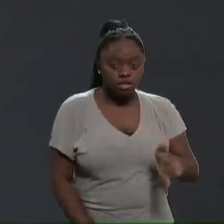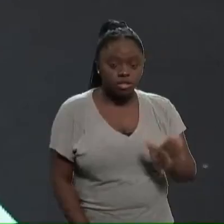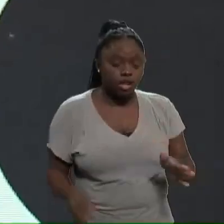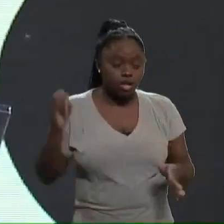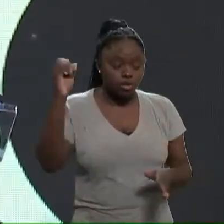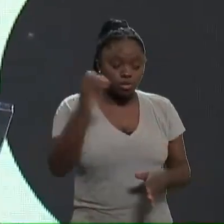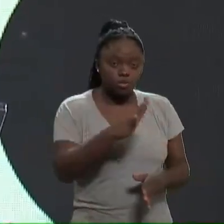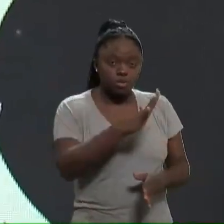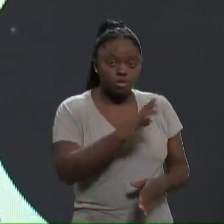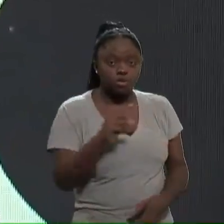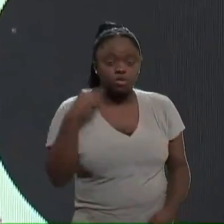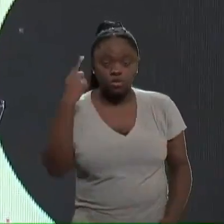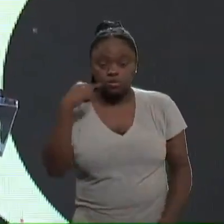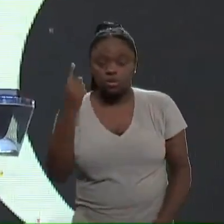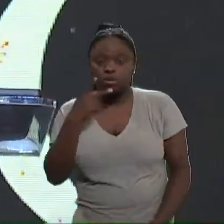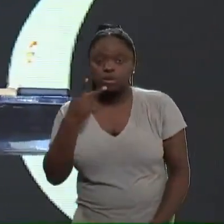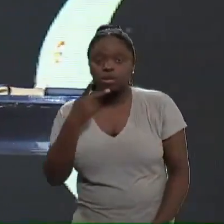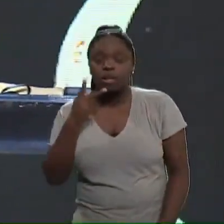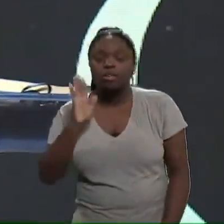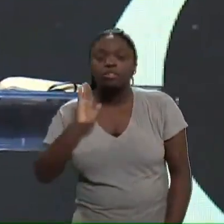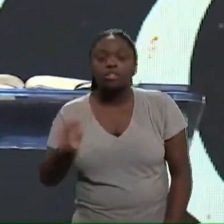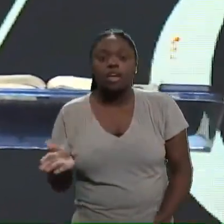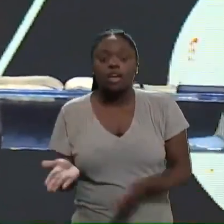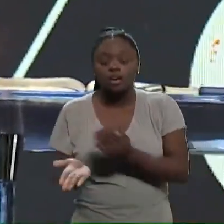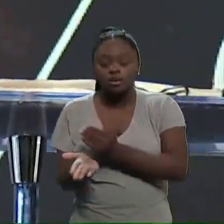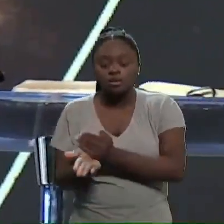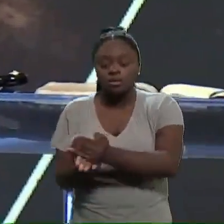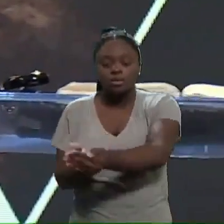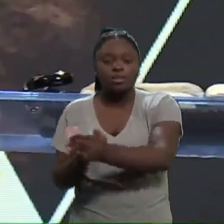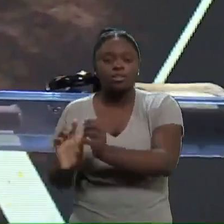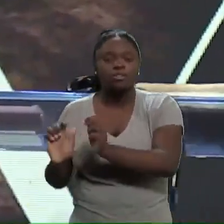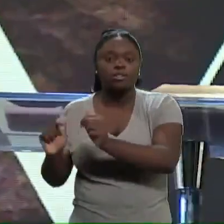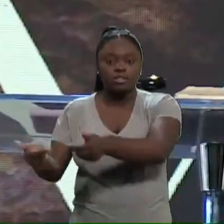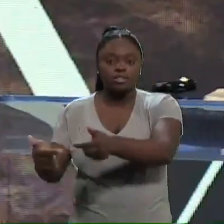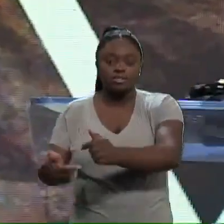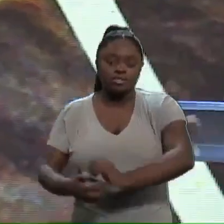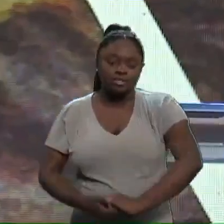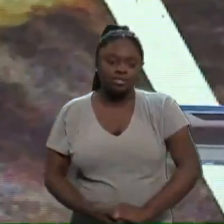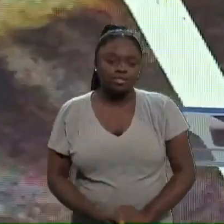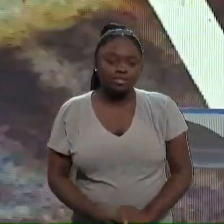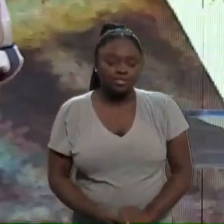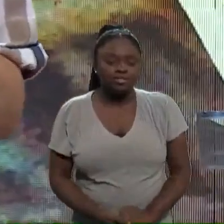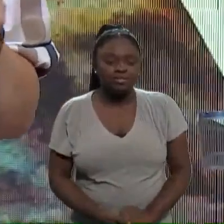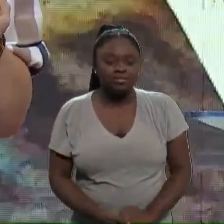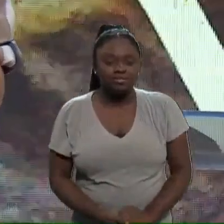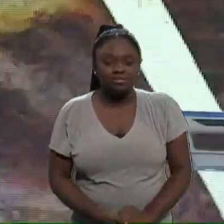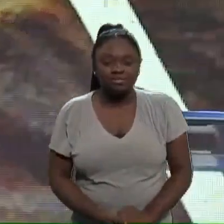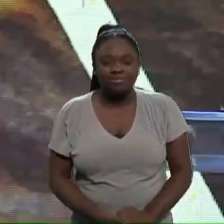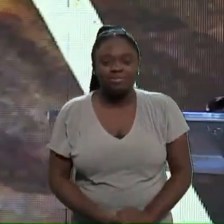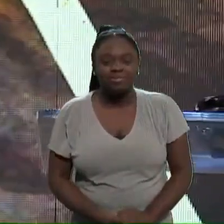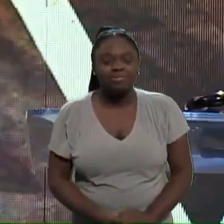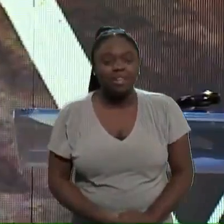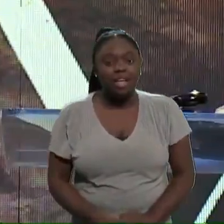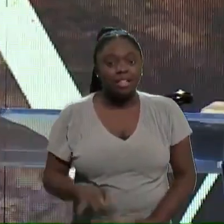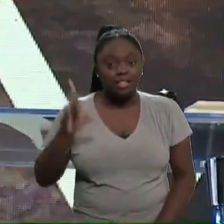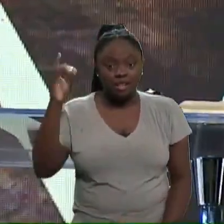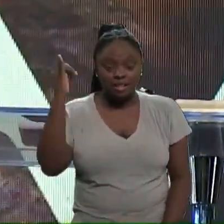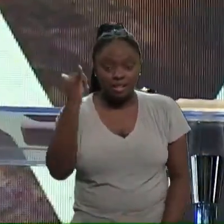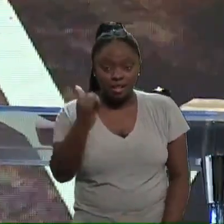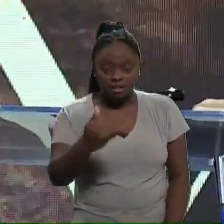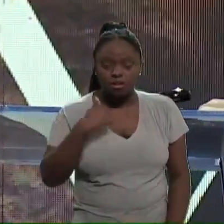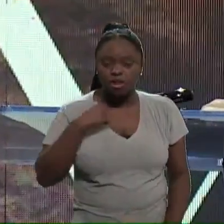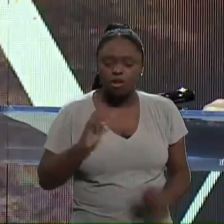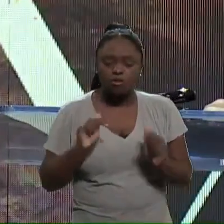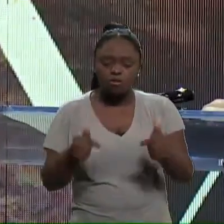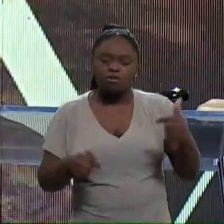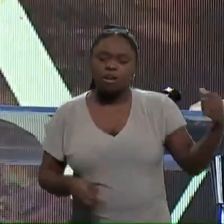luz. No espanhol diz, já comecei a fazê-lo. Não vou falar de novo. Deus está dizendo, eis que